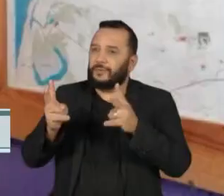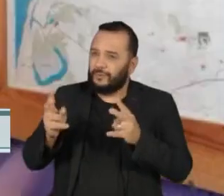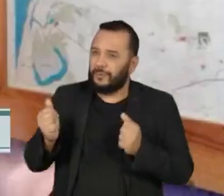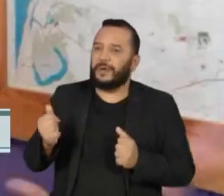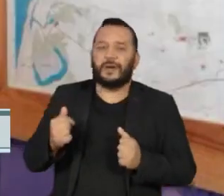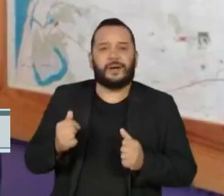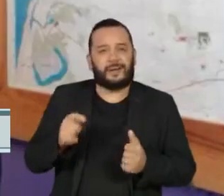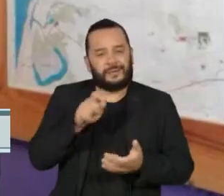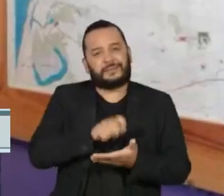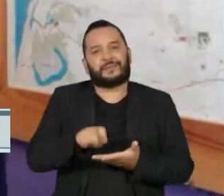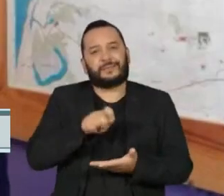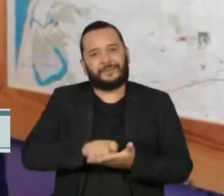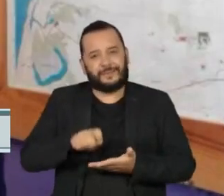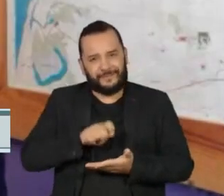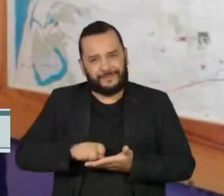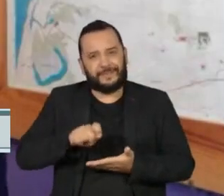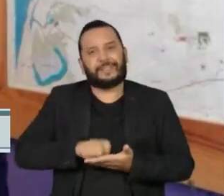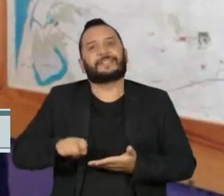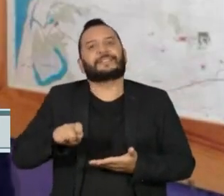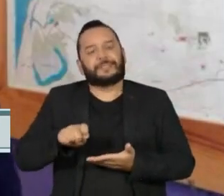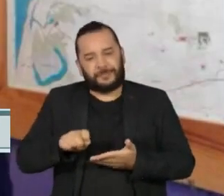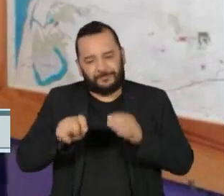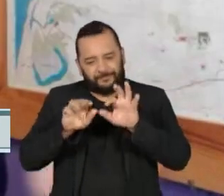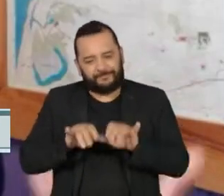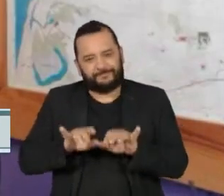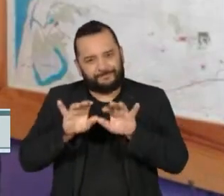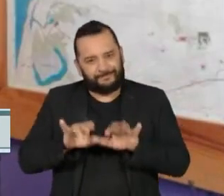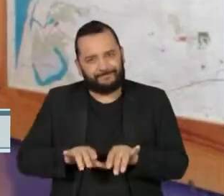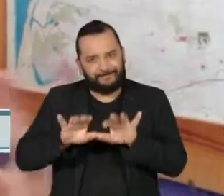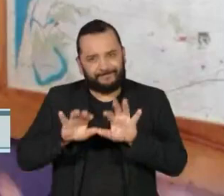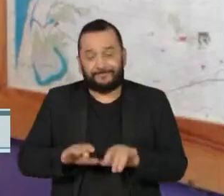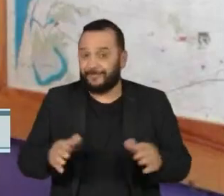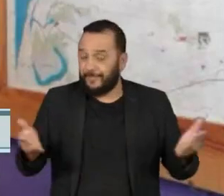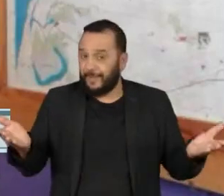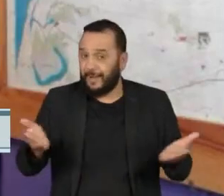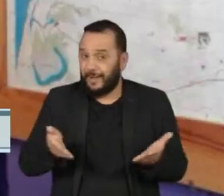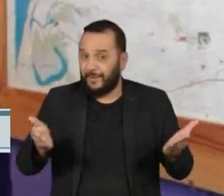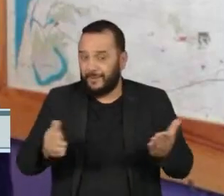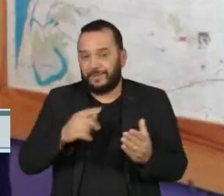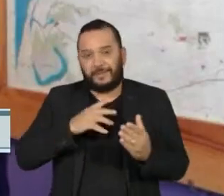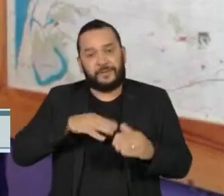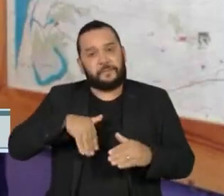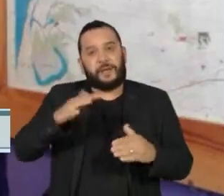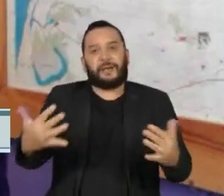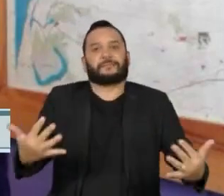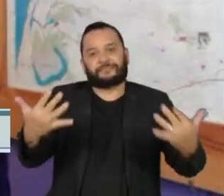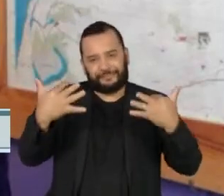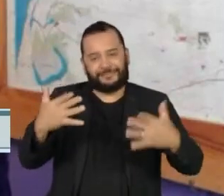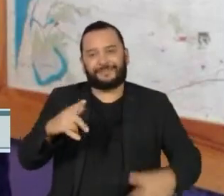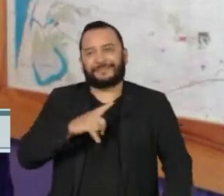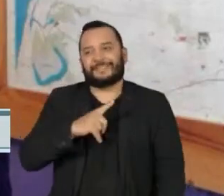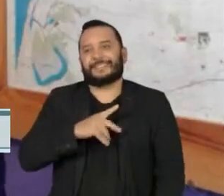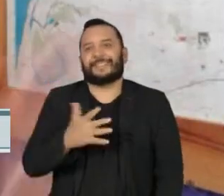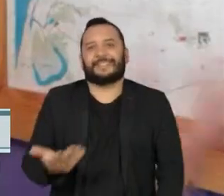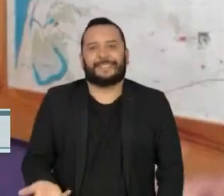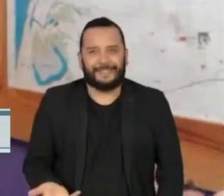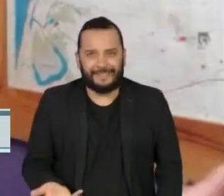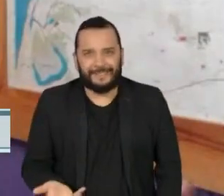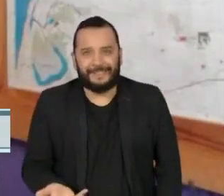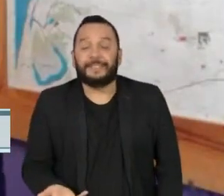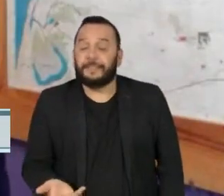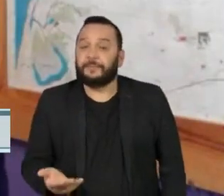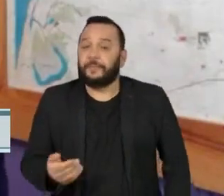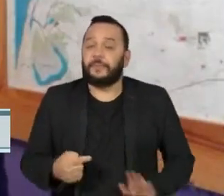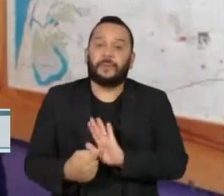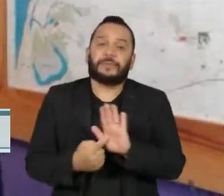performando, continuar escrevendo, que agora, né, com o prêmio, com um pouco mais de visibilidade, que o prêmio dá ao meu